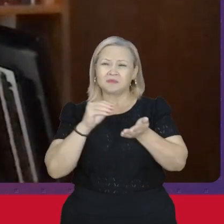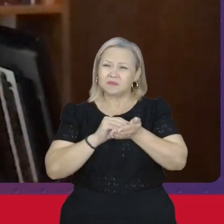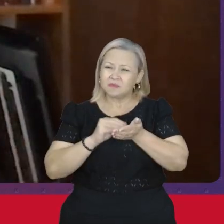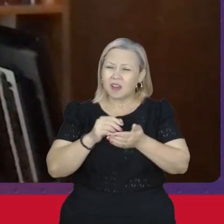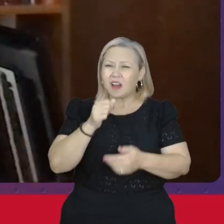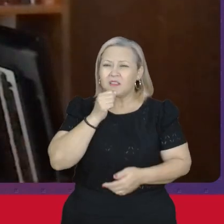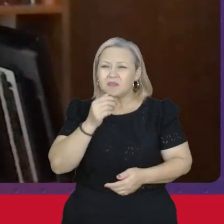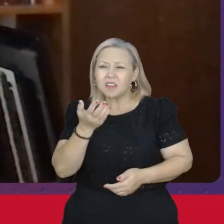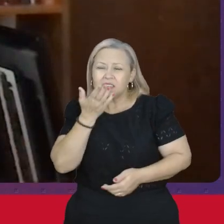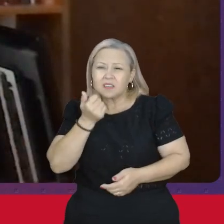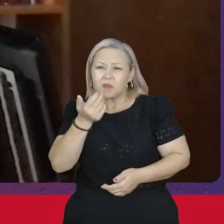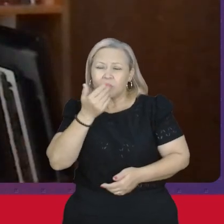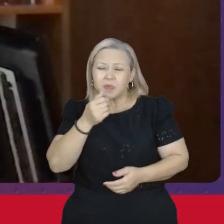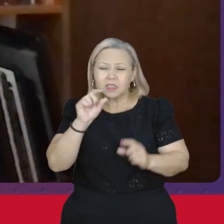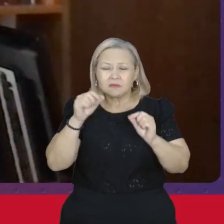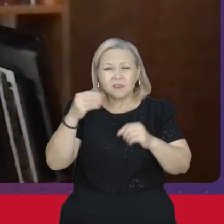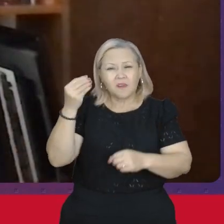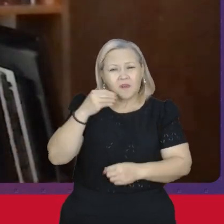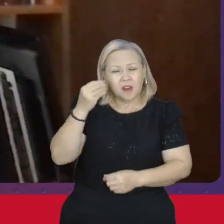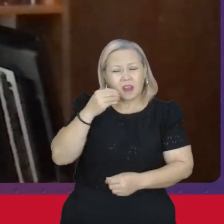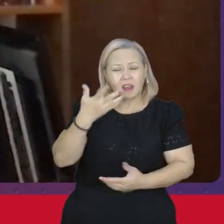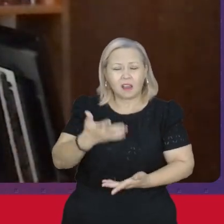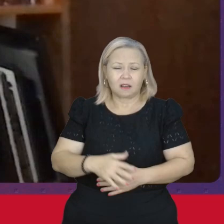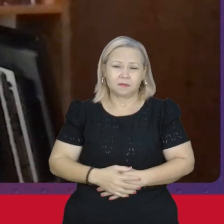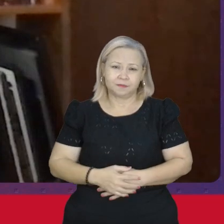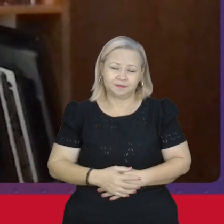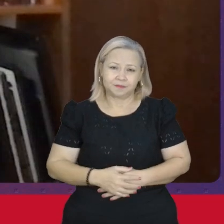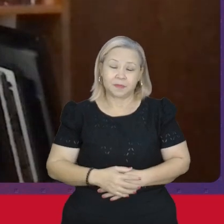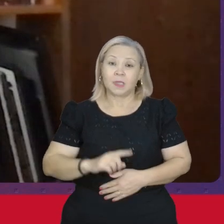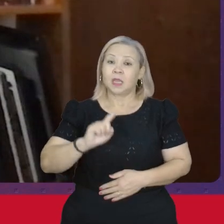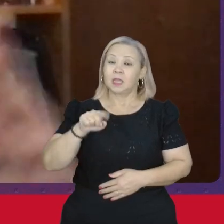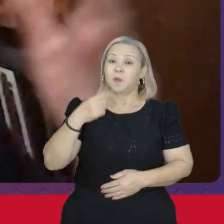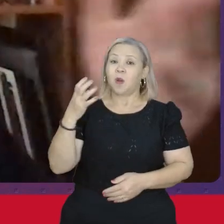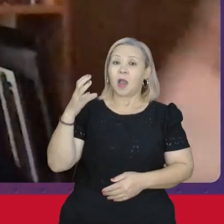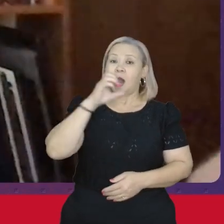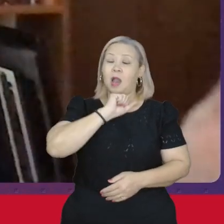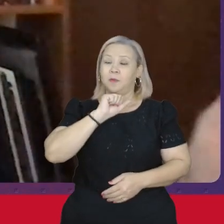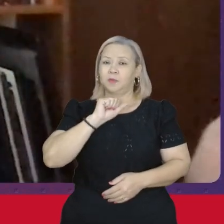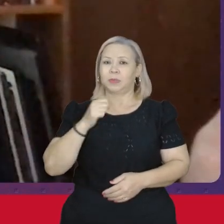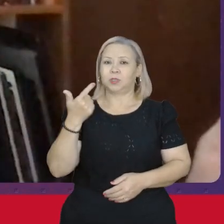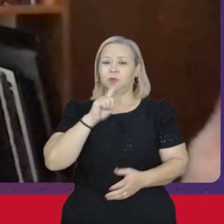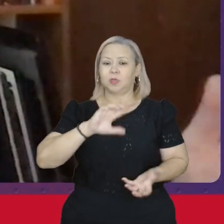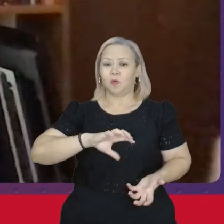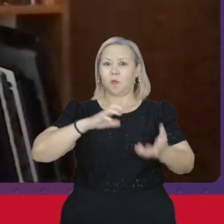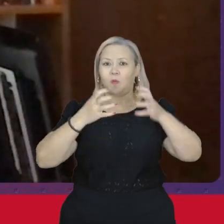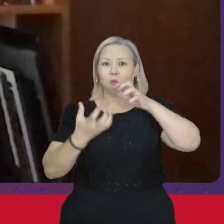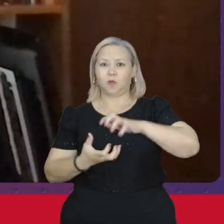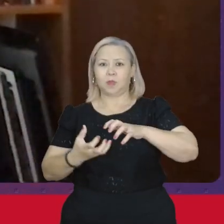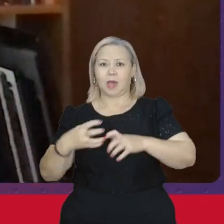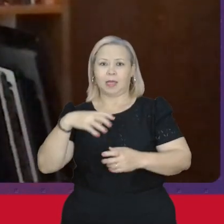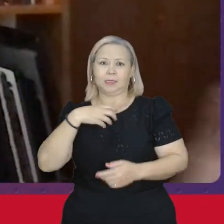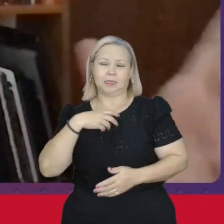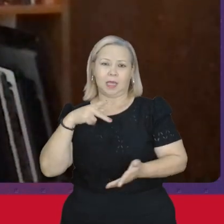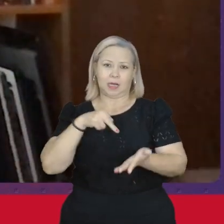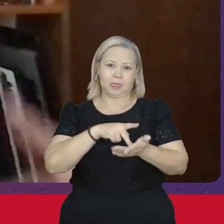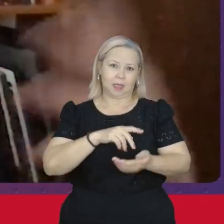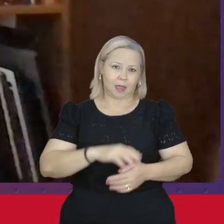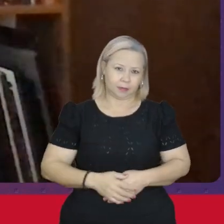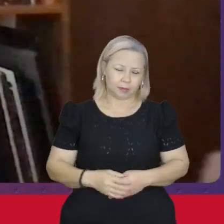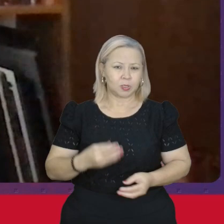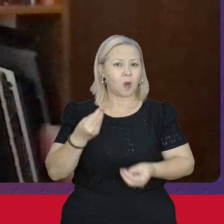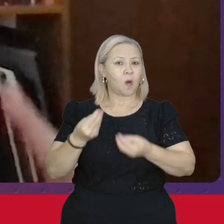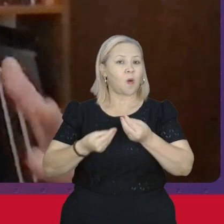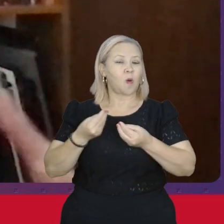muito rapidamente a gente conseguiu mudar essa situação. Né? Você não consegue mudar 500 anos de história